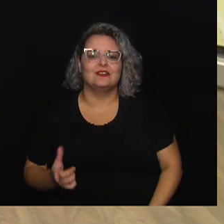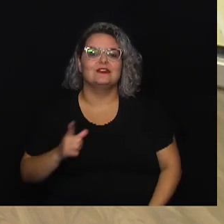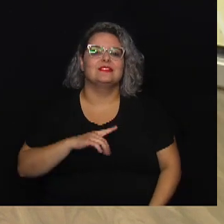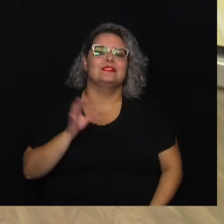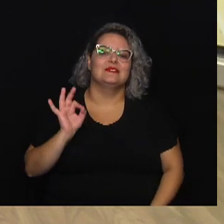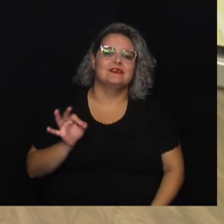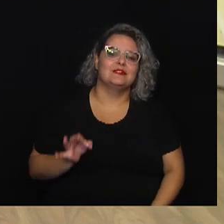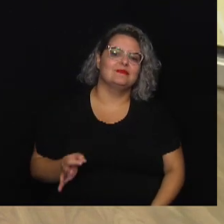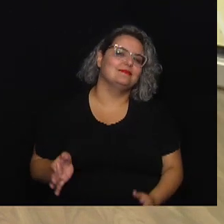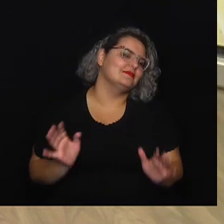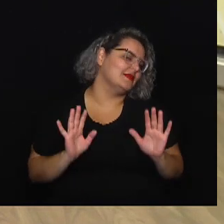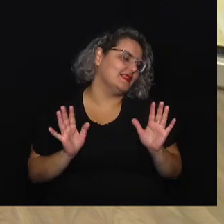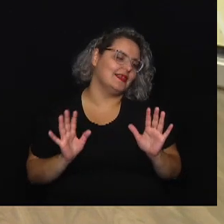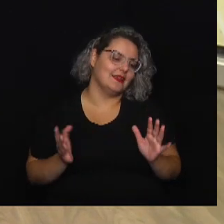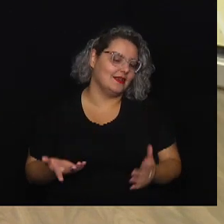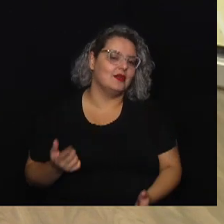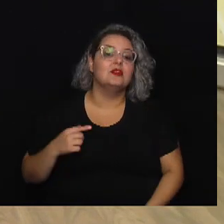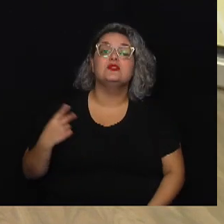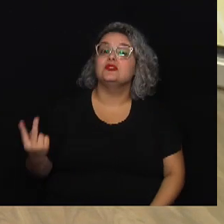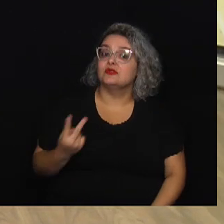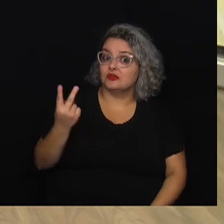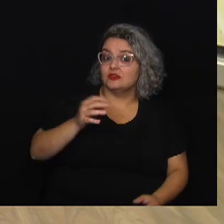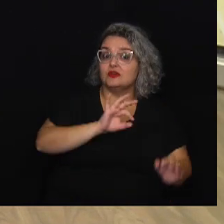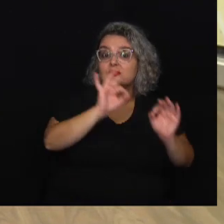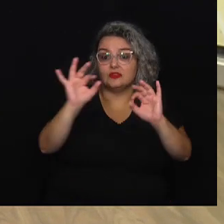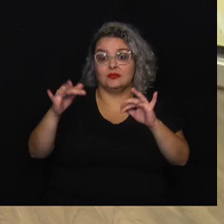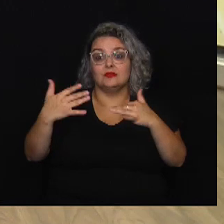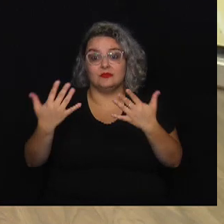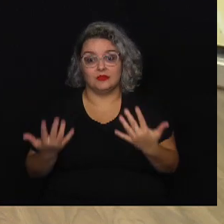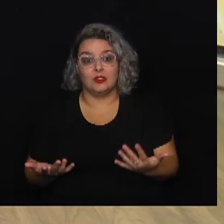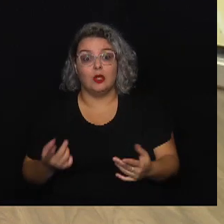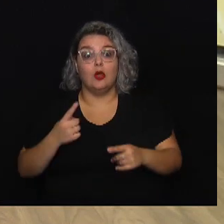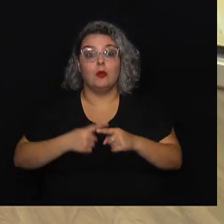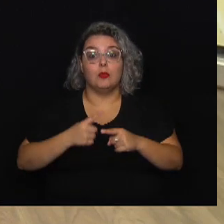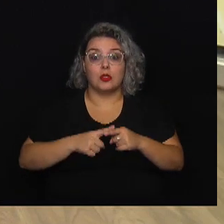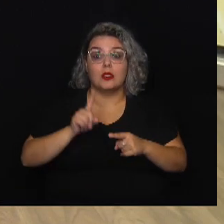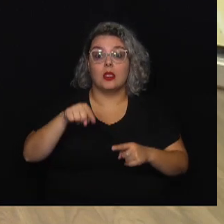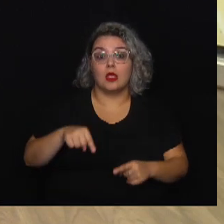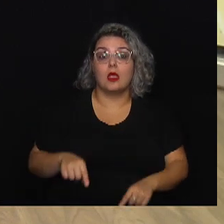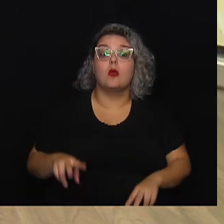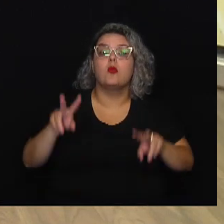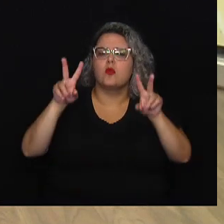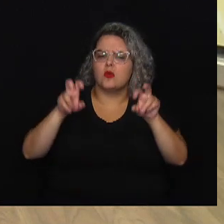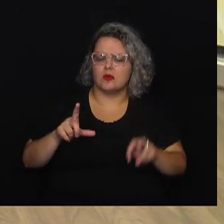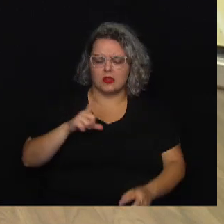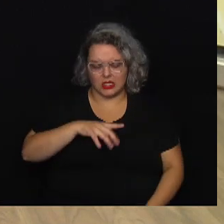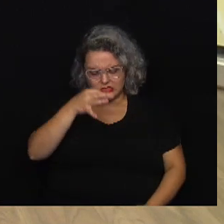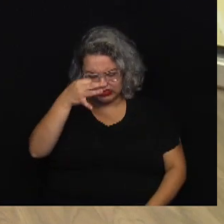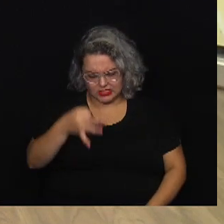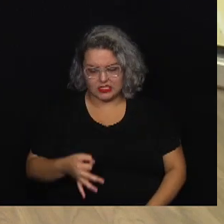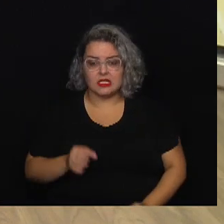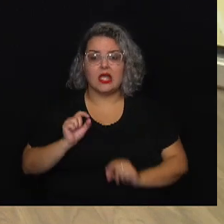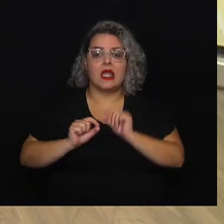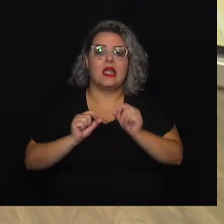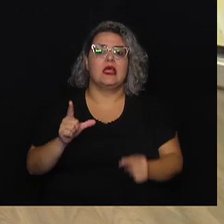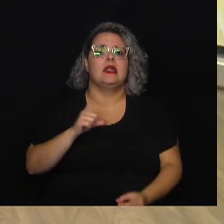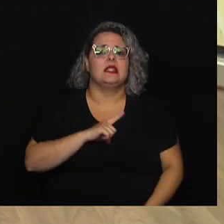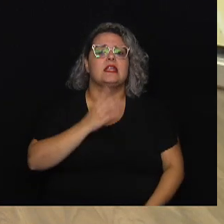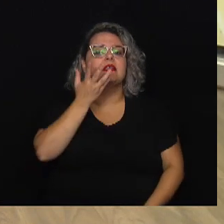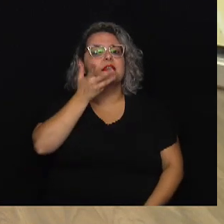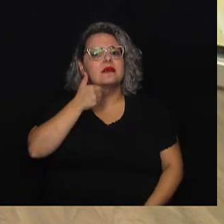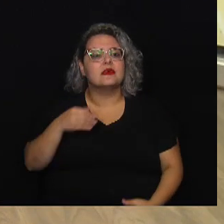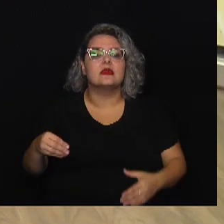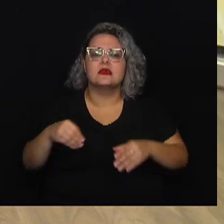que de grande valia para o nosso telespectador, porque esse é um assunto que eu tenho certeza que quem tem criança em casa, quem tem adolescente